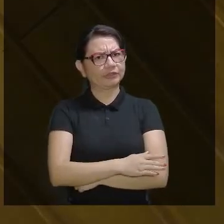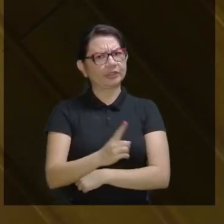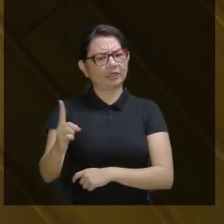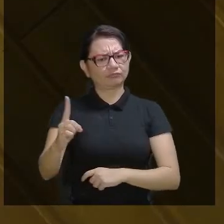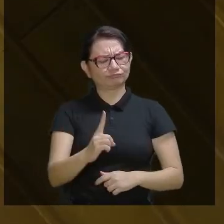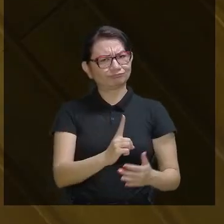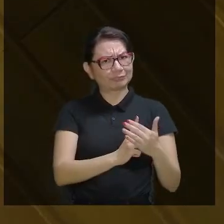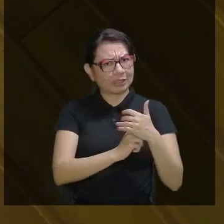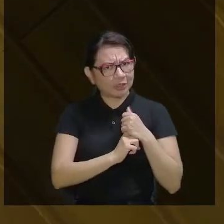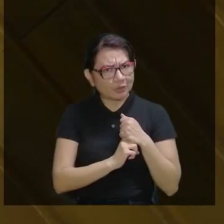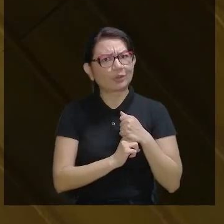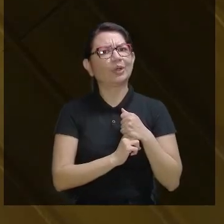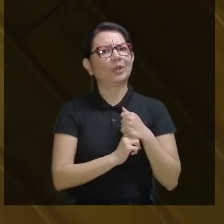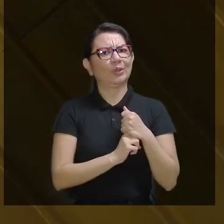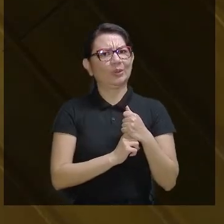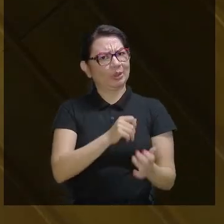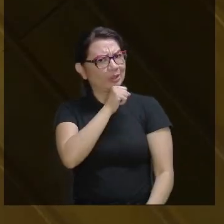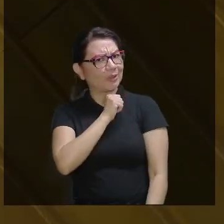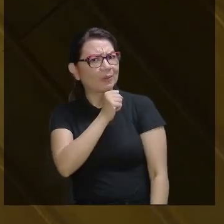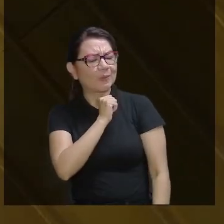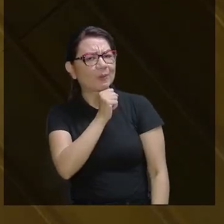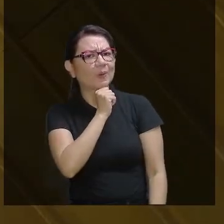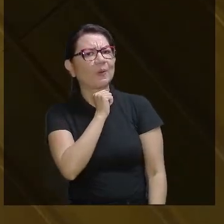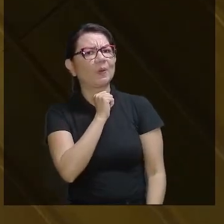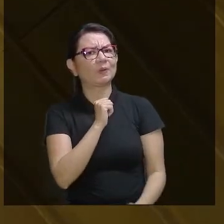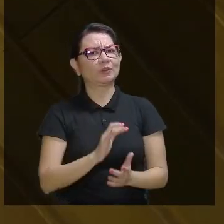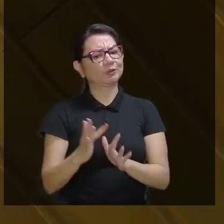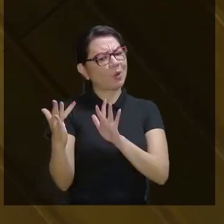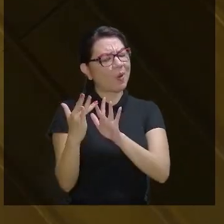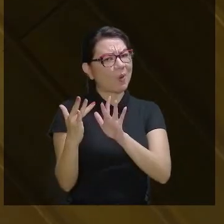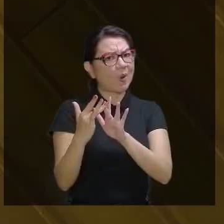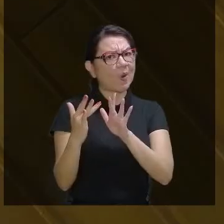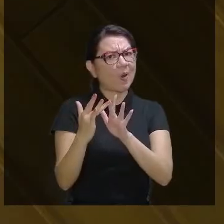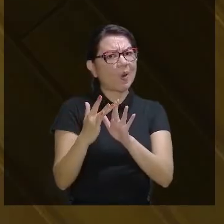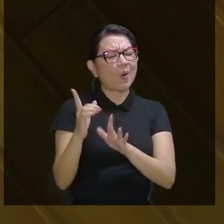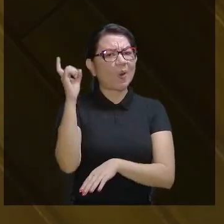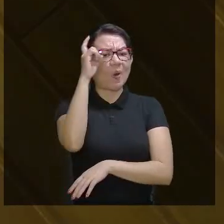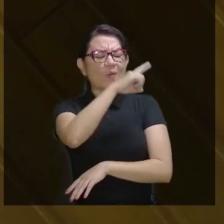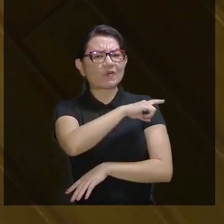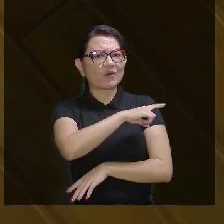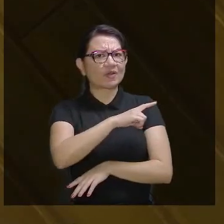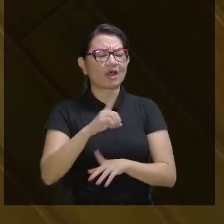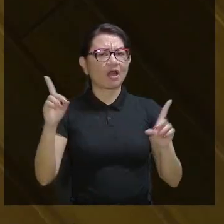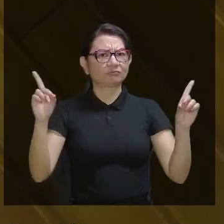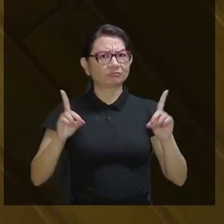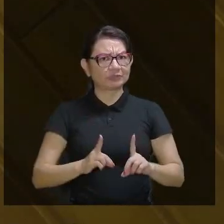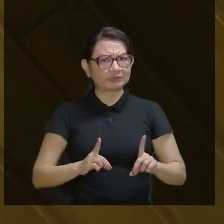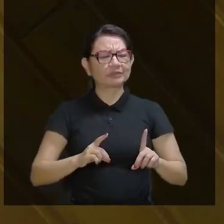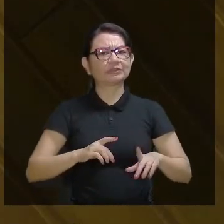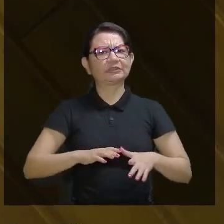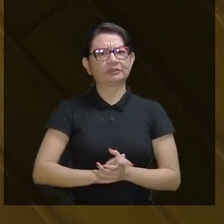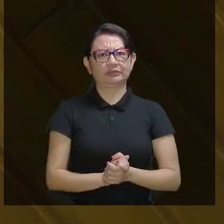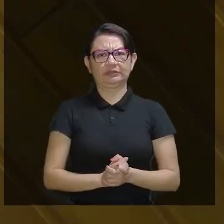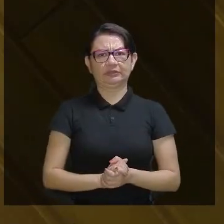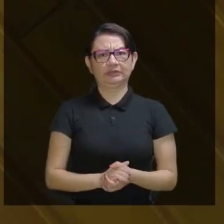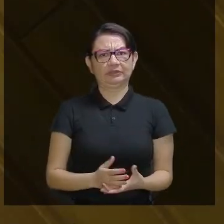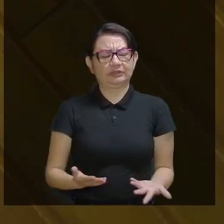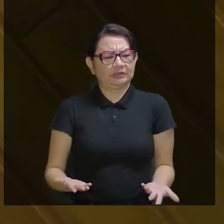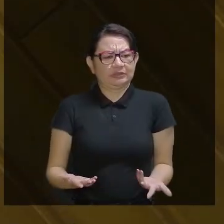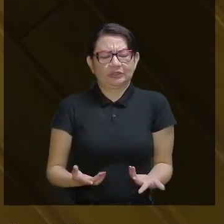recebem a pessoa idosa ou a pessoa com algum comprometimento, né, uma imobilidade, algum